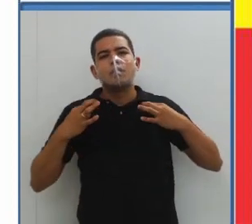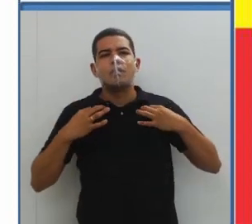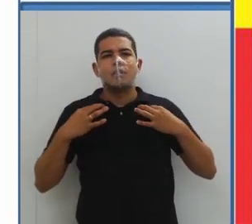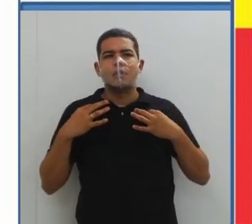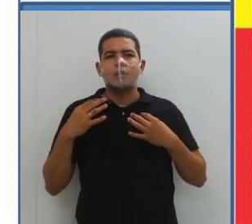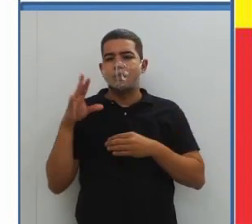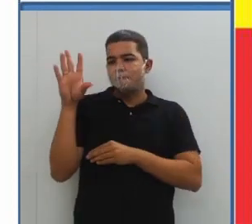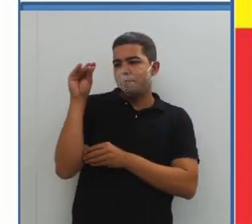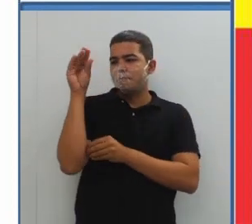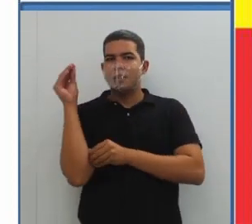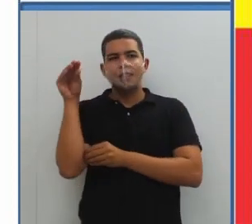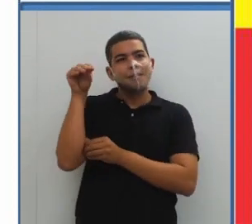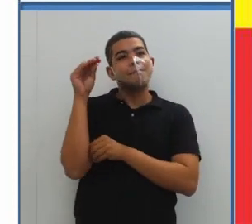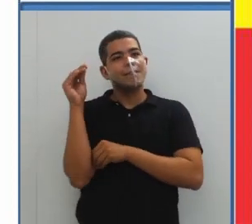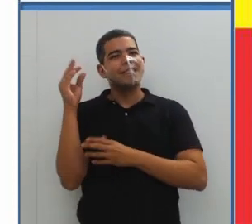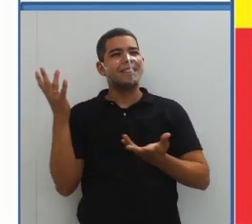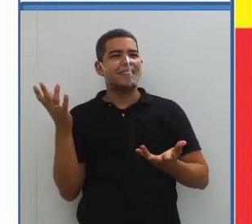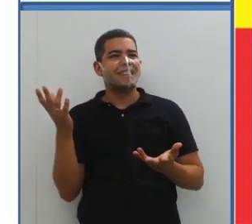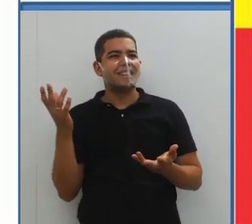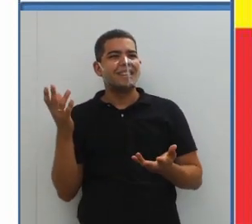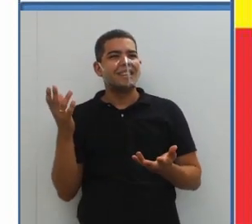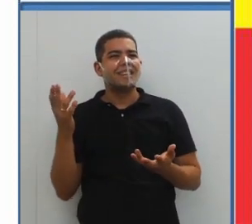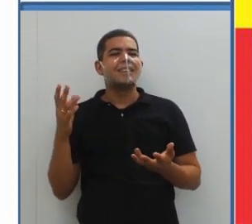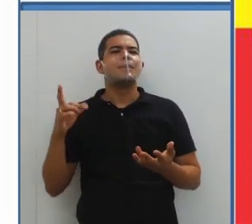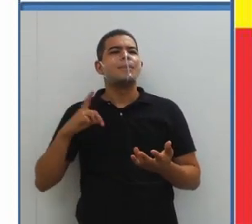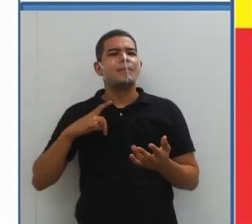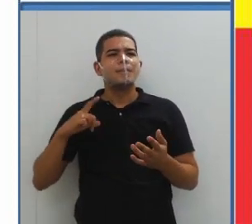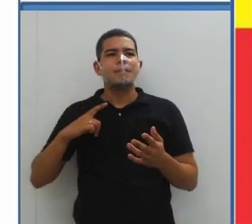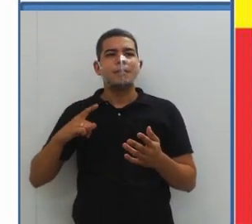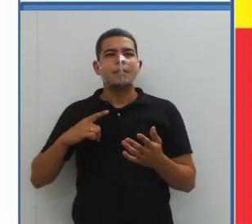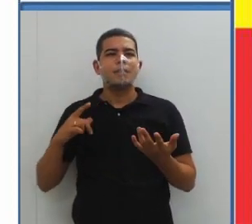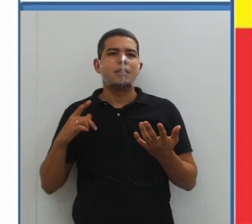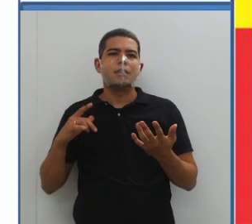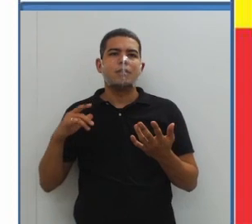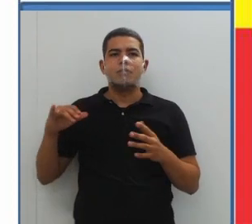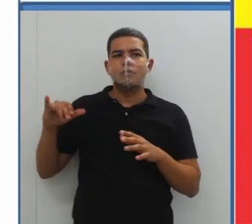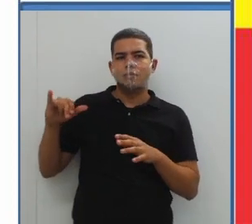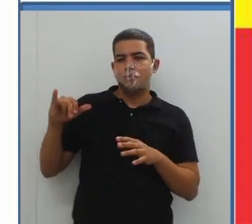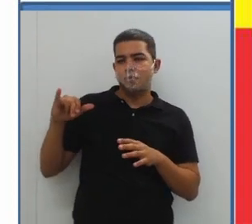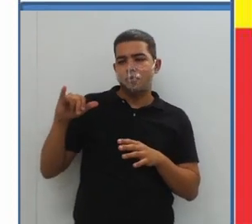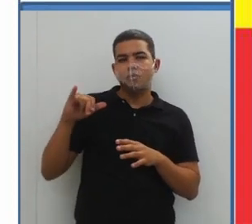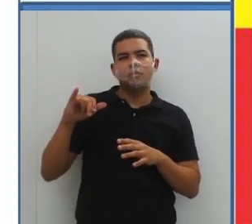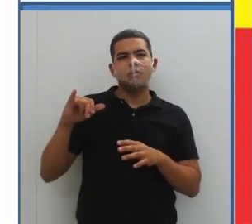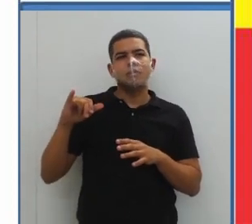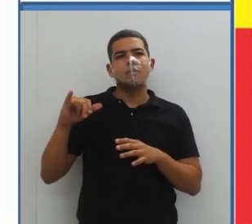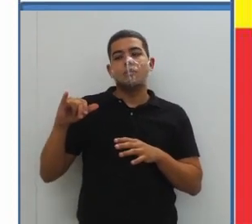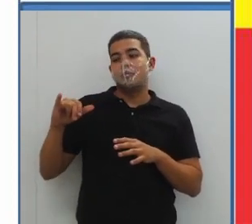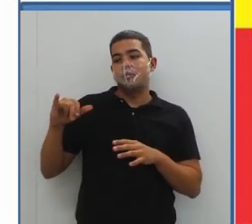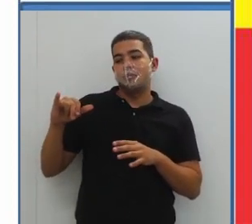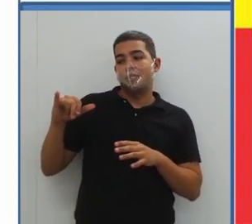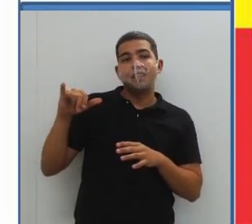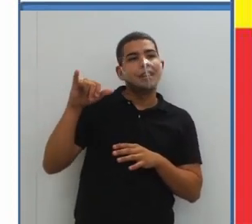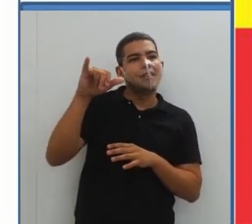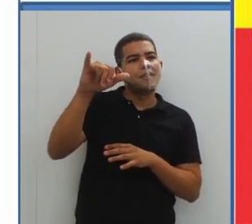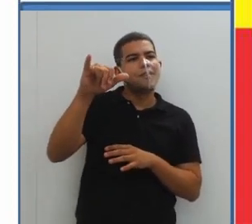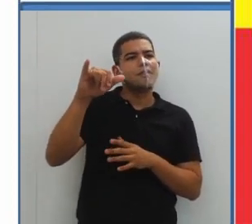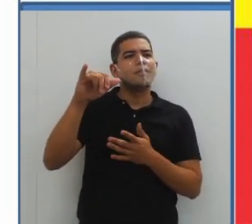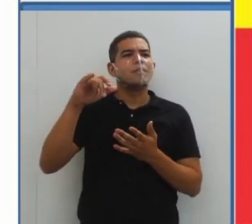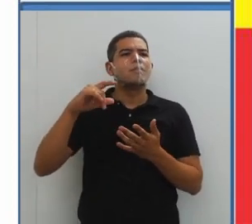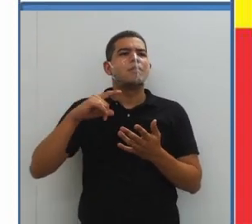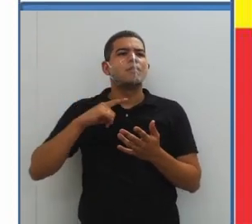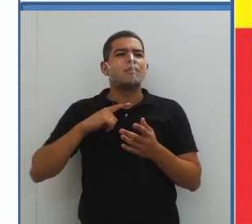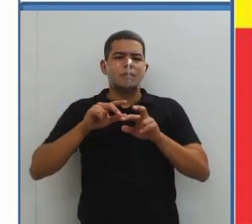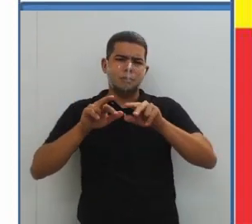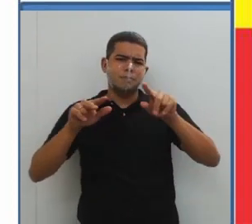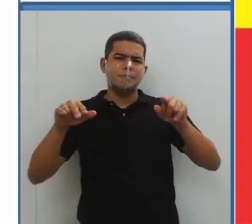pano, marionetes ou mamulengos também, que é bem parecido, mas são diferentes. Marionete é uma coisa, mamulengo é outra e